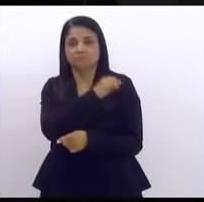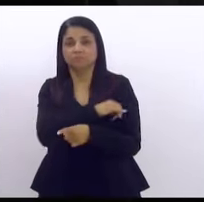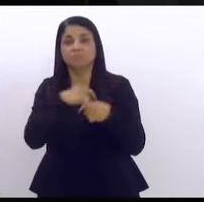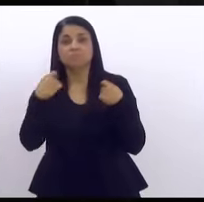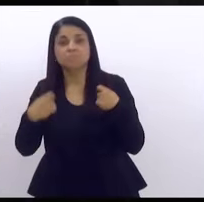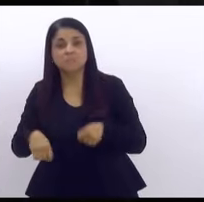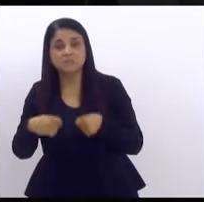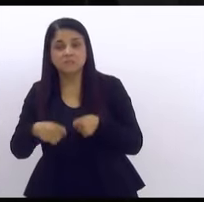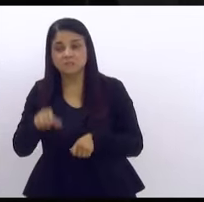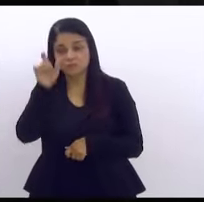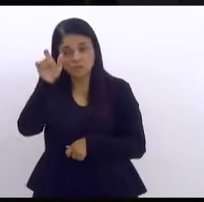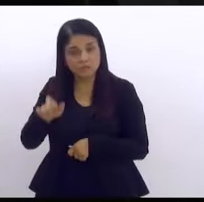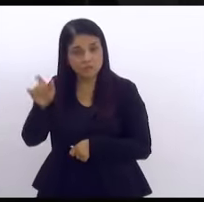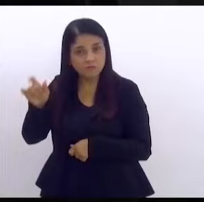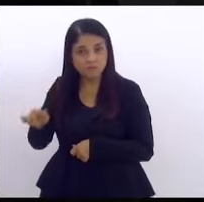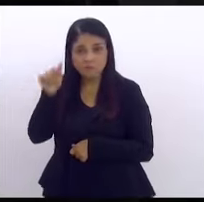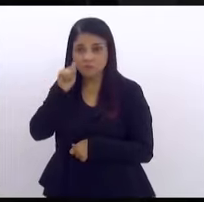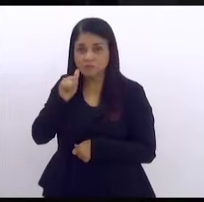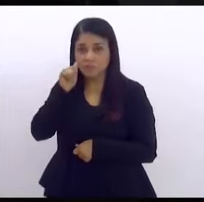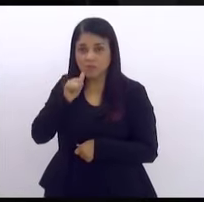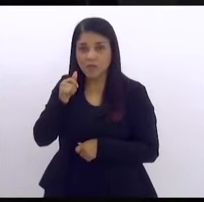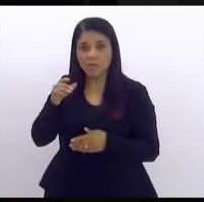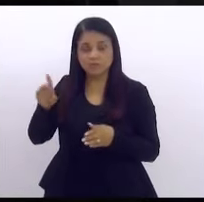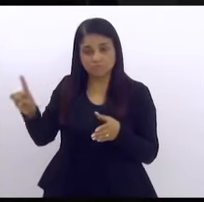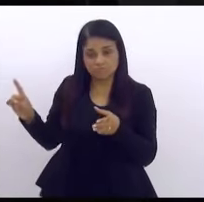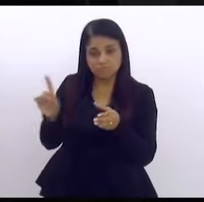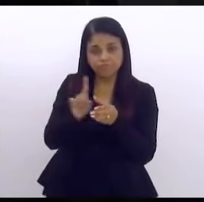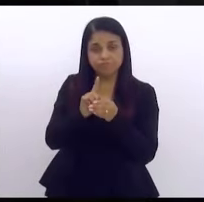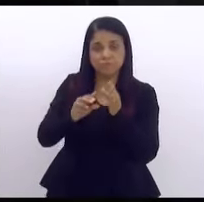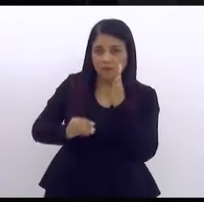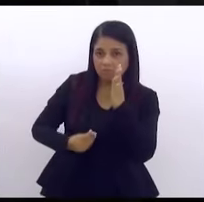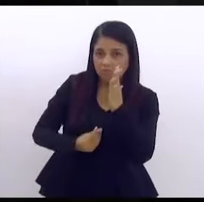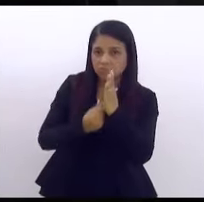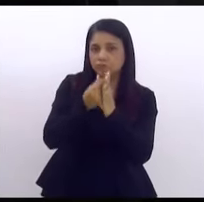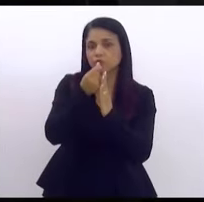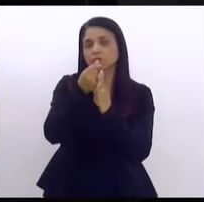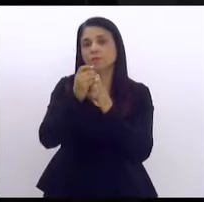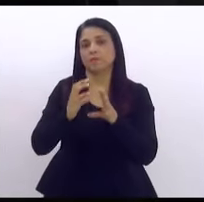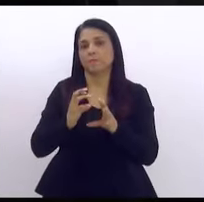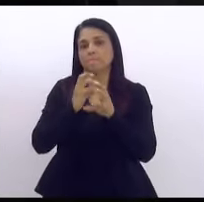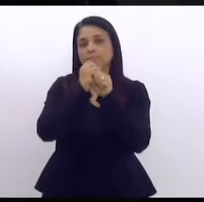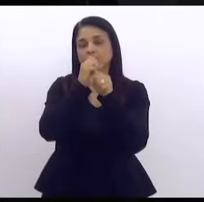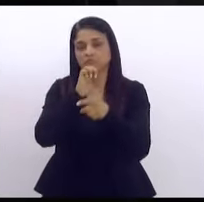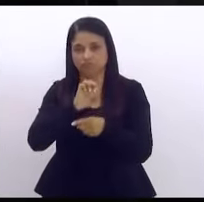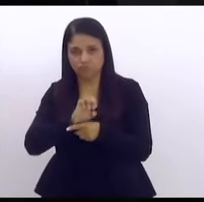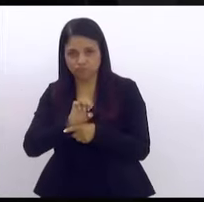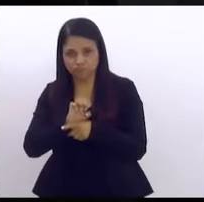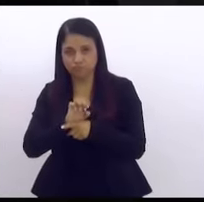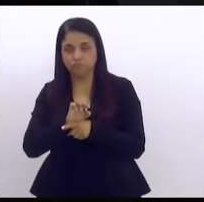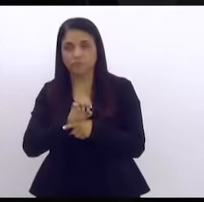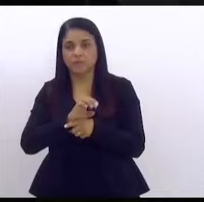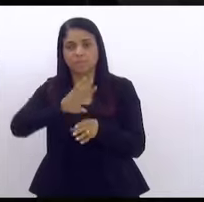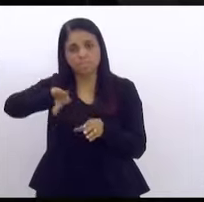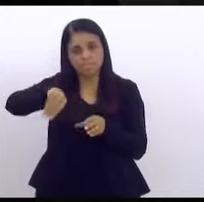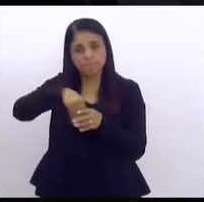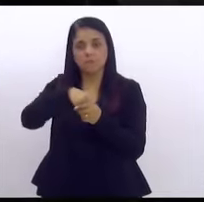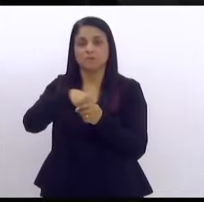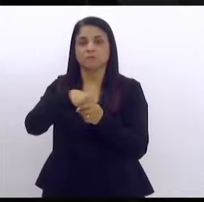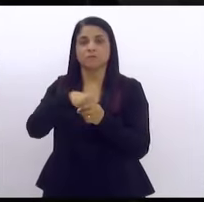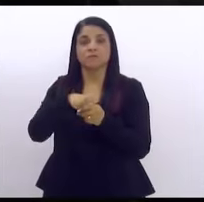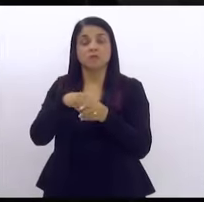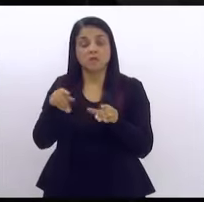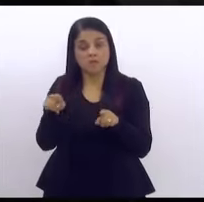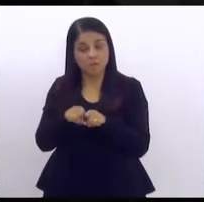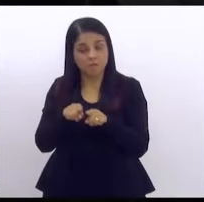que as mulheres sejam integradas no orçamento do estado. Assim como nós falamos aqui que a